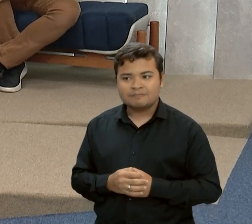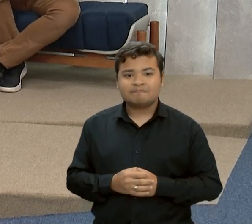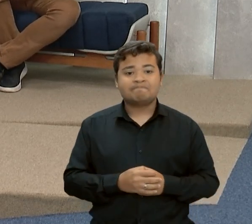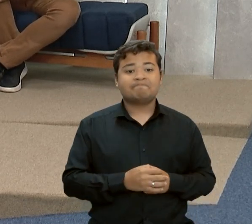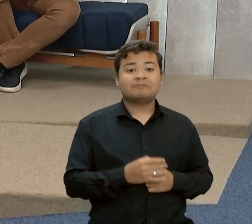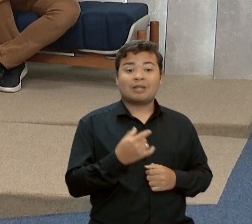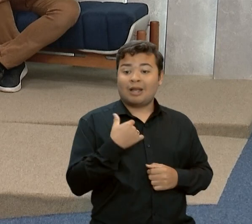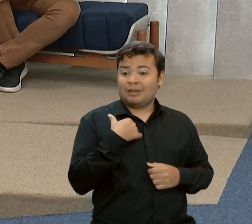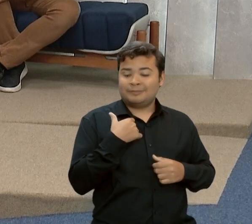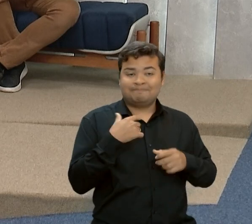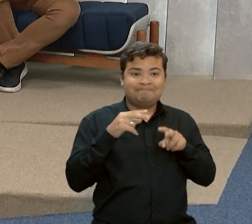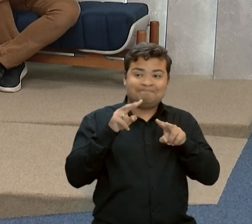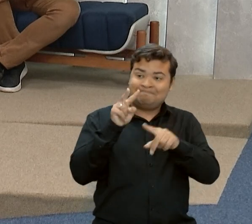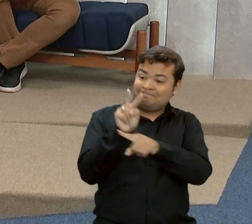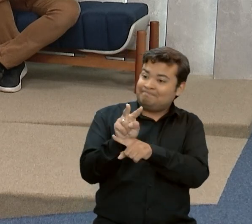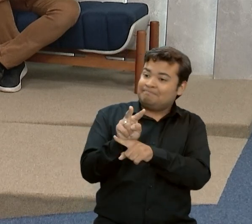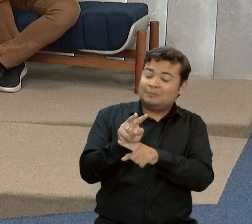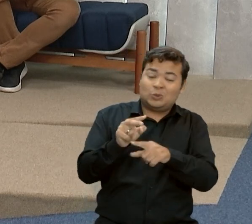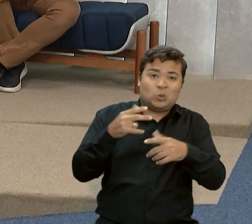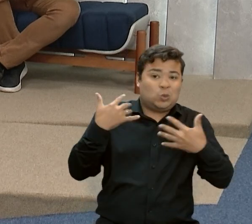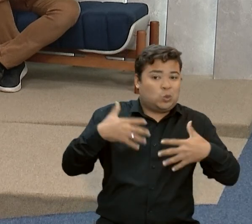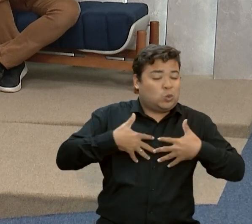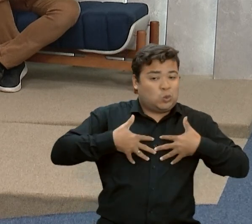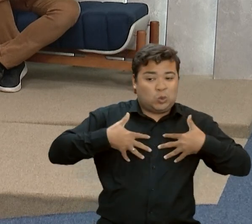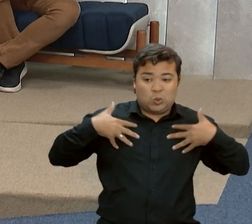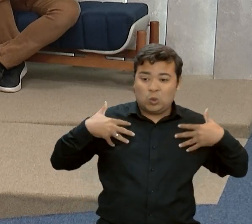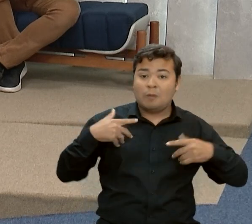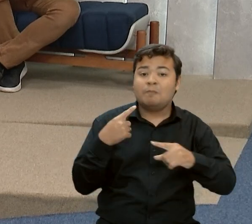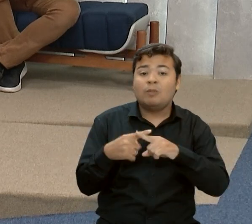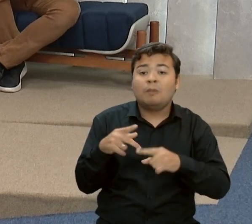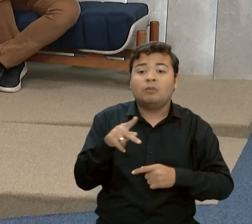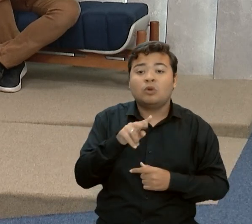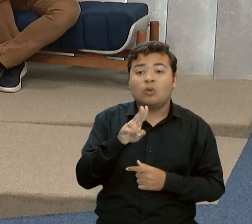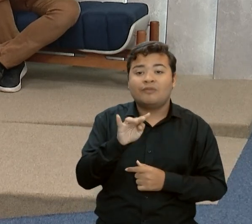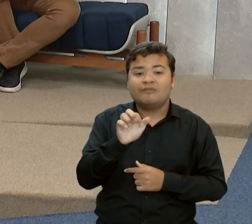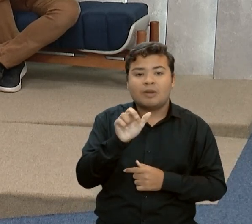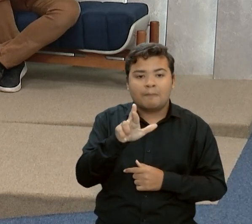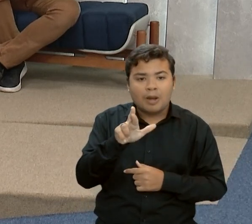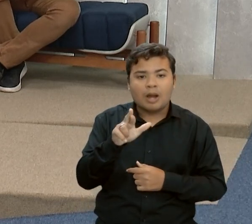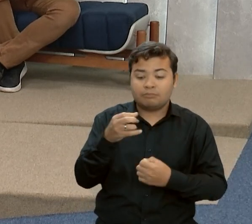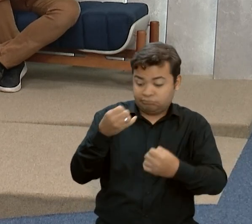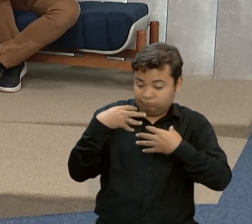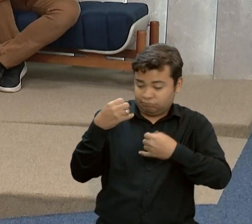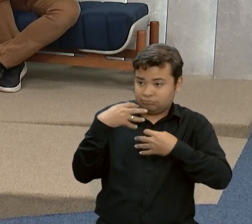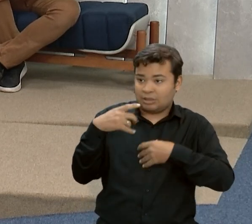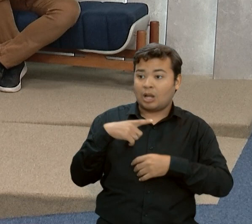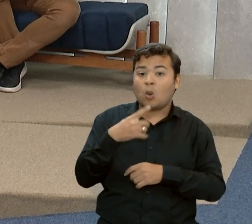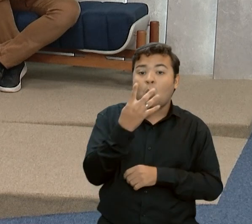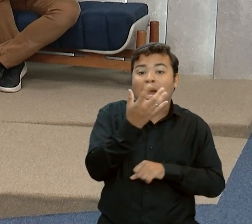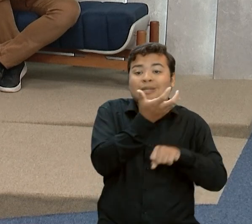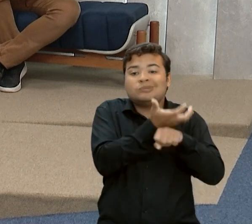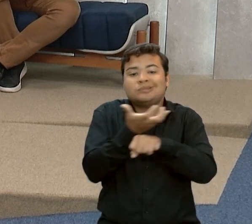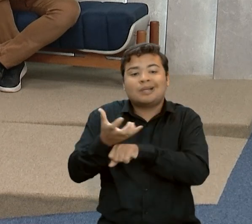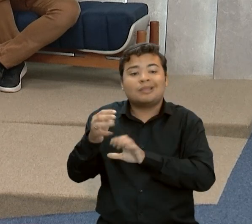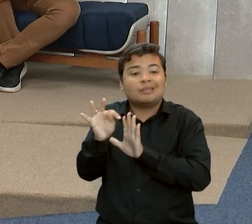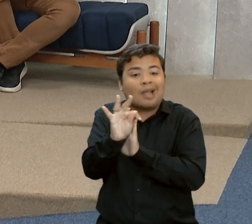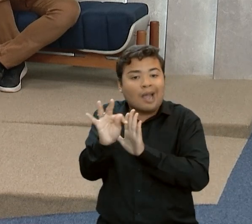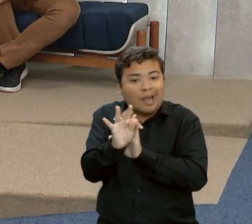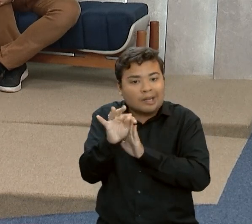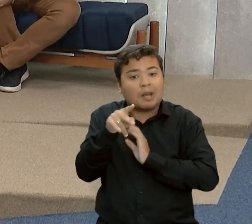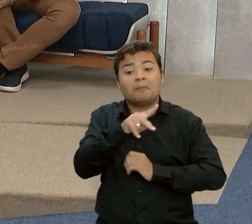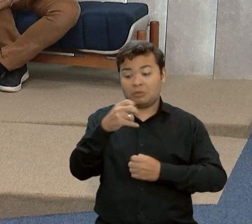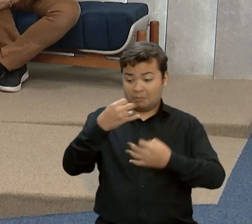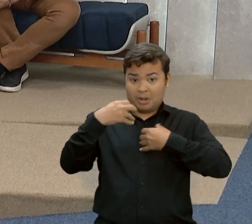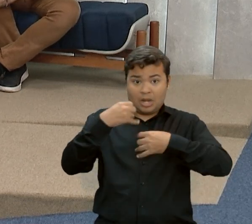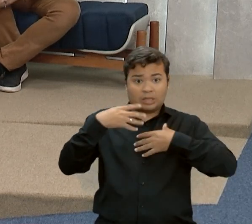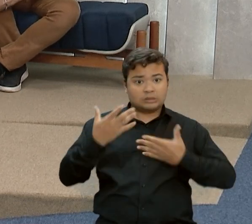êxtase, né? Porque eu fui aluno do professor Uvermar, né, em 4 disciplinas técnicas na escola de engenharia. E que